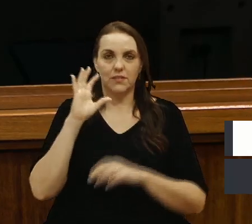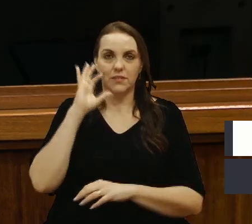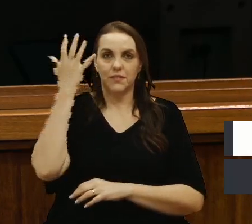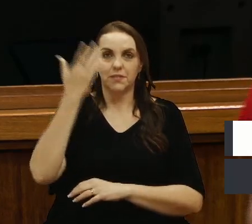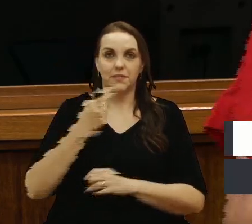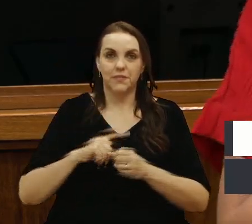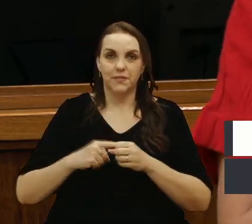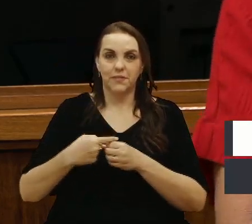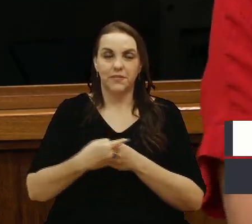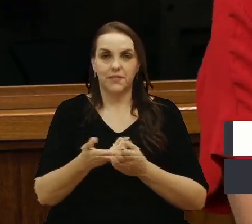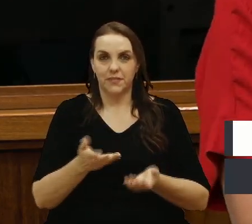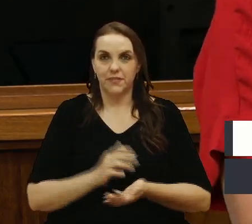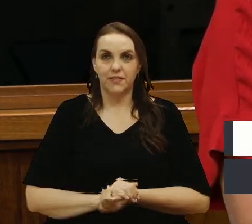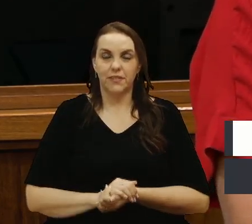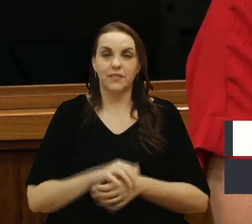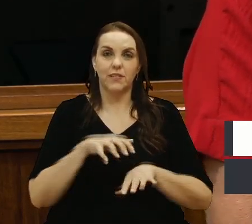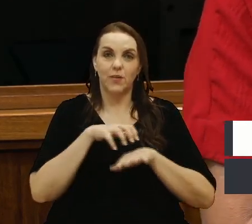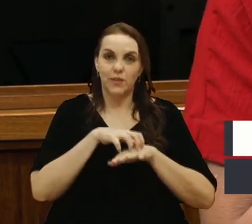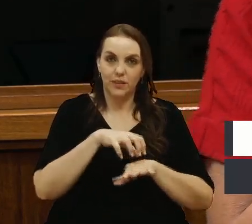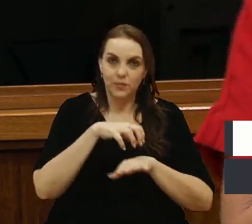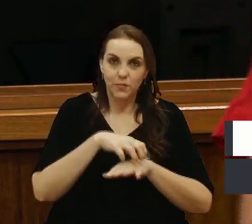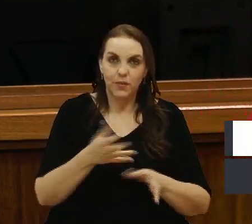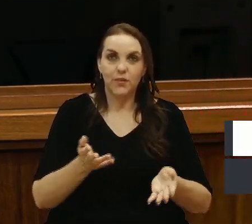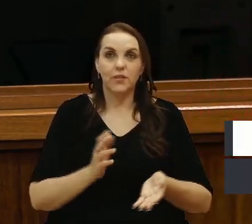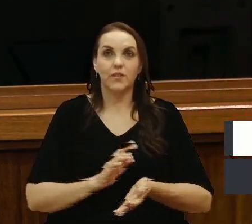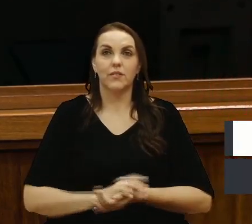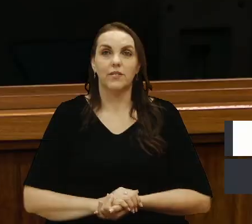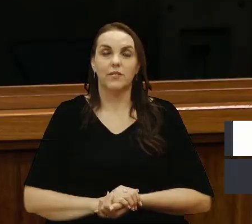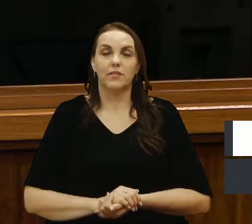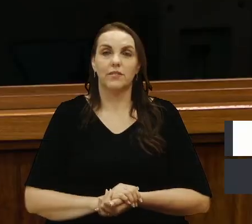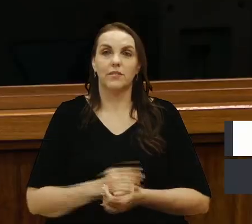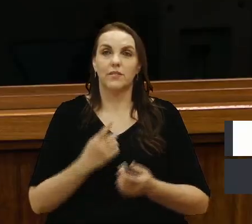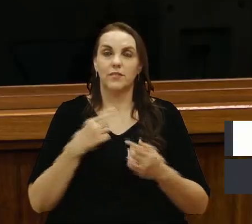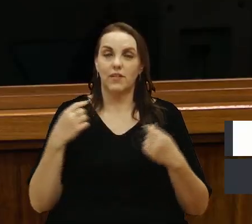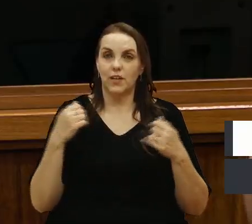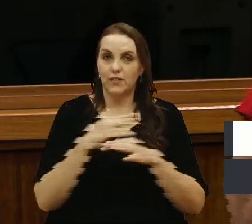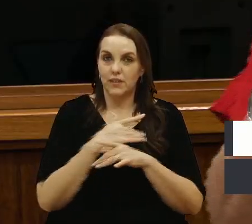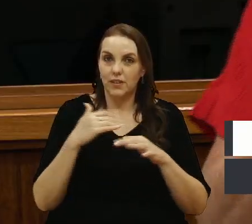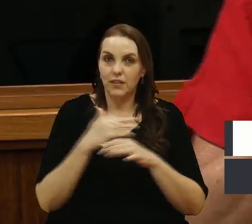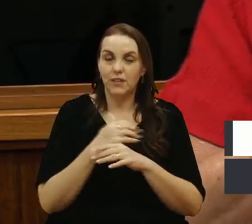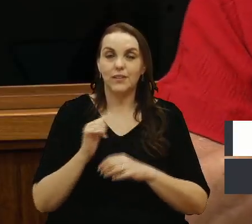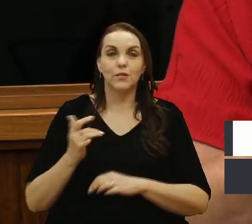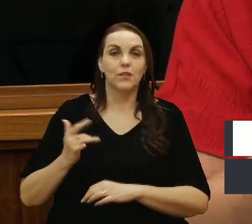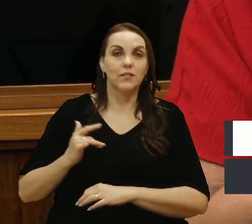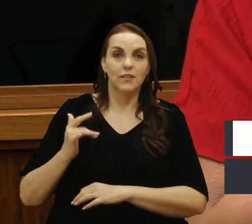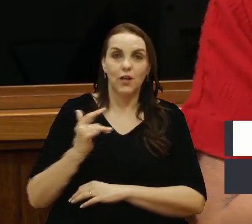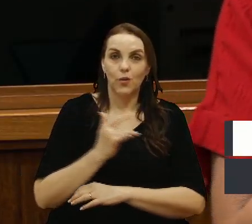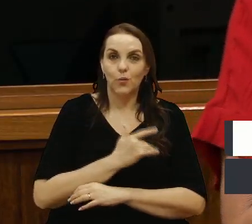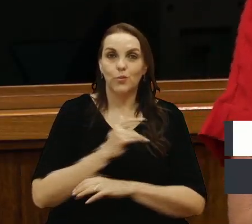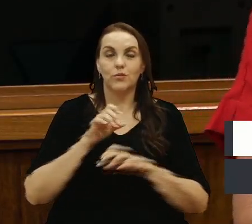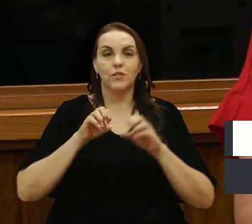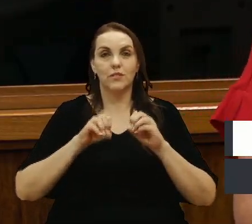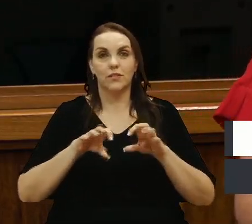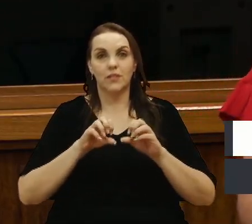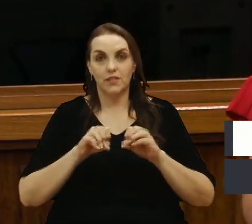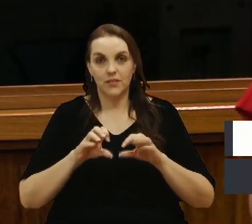cidade, porque é o transporte, é o trânsito, é a saúde, é a